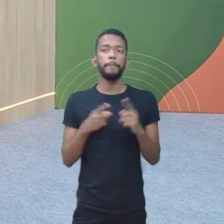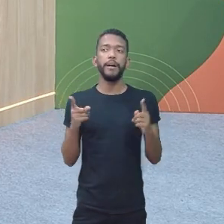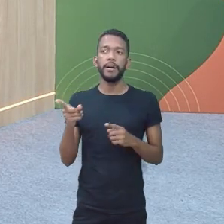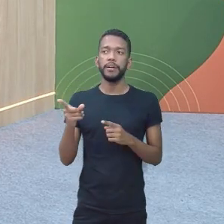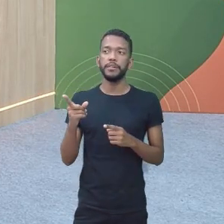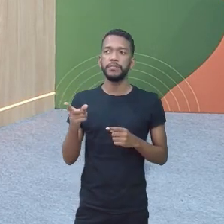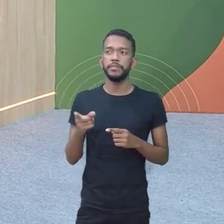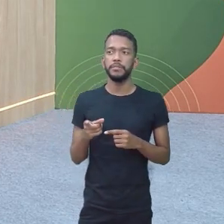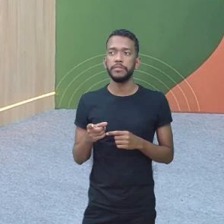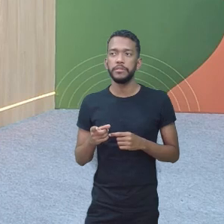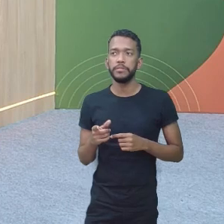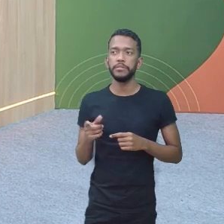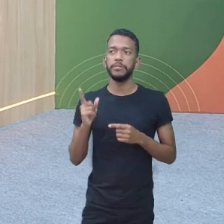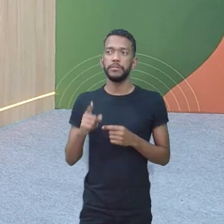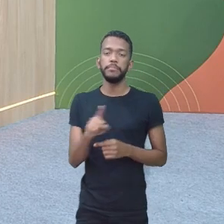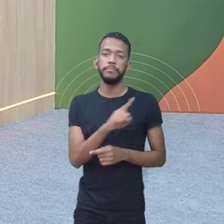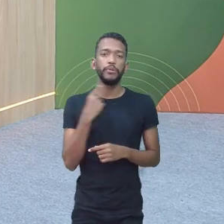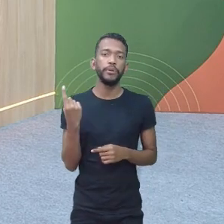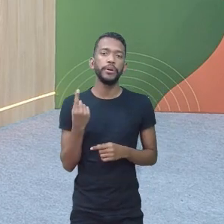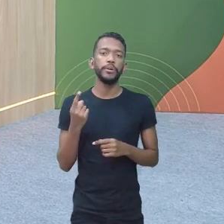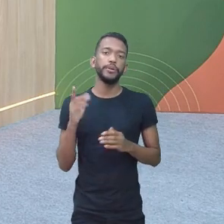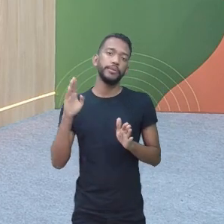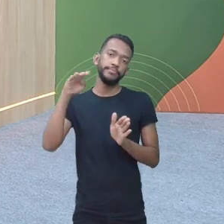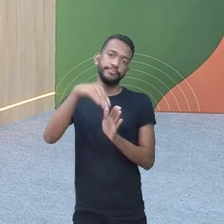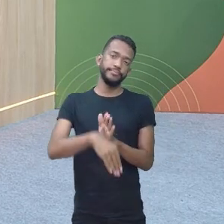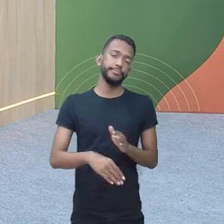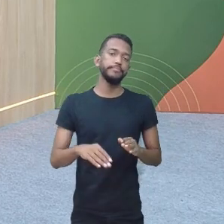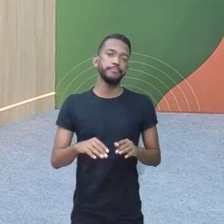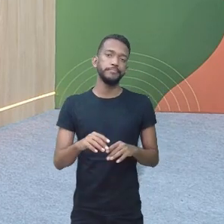que ele morreu pobre,